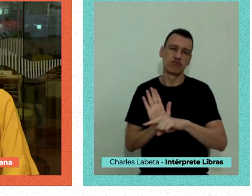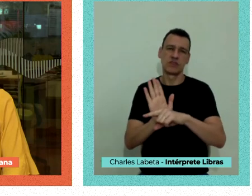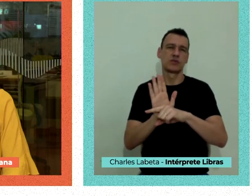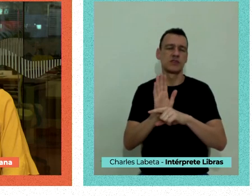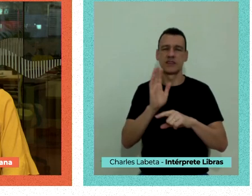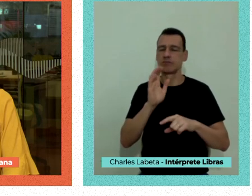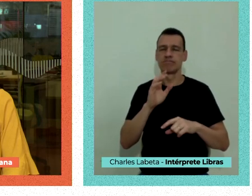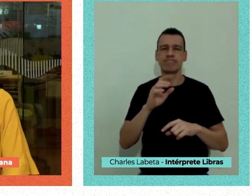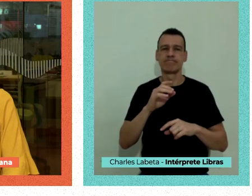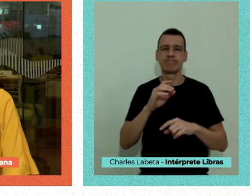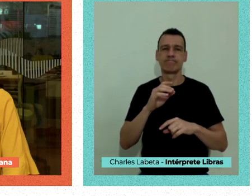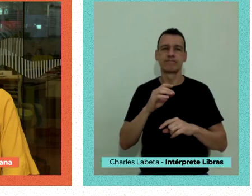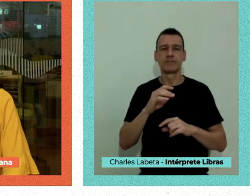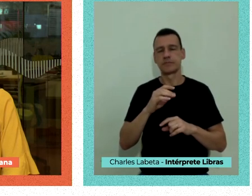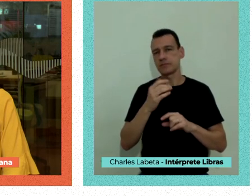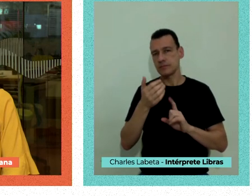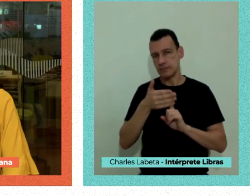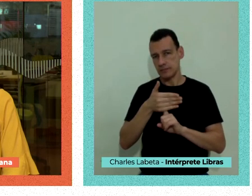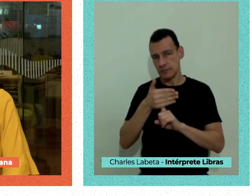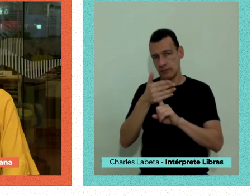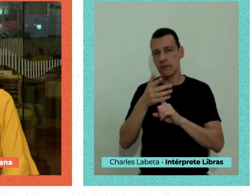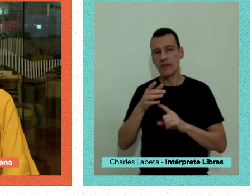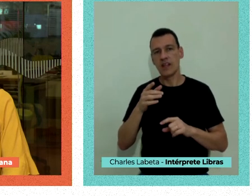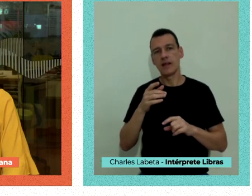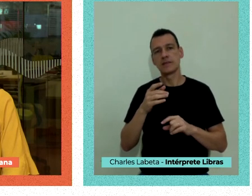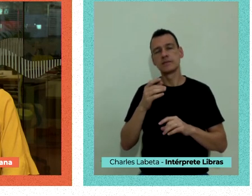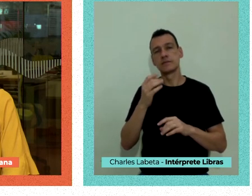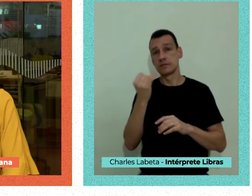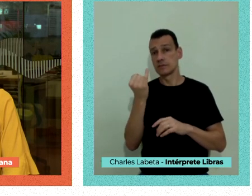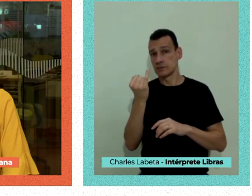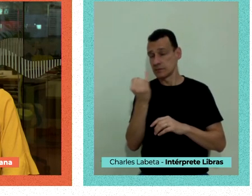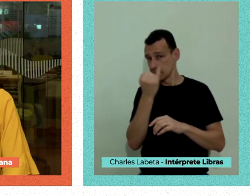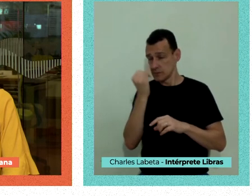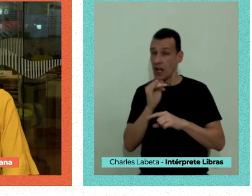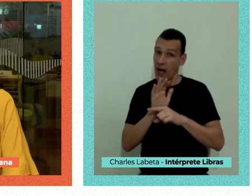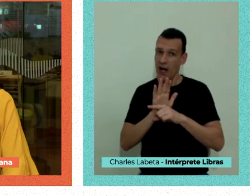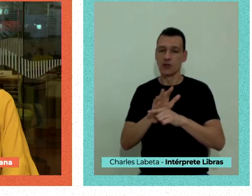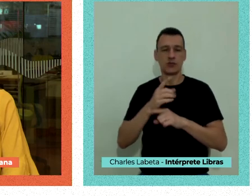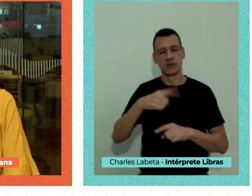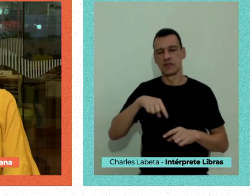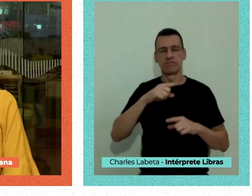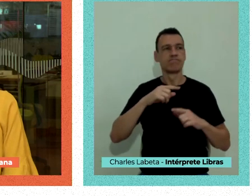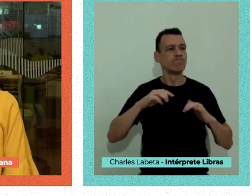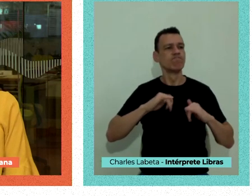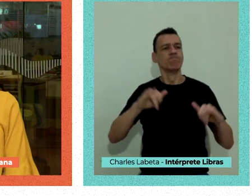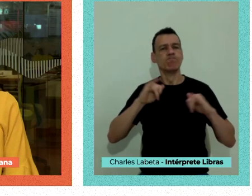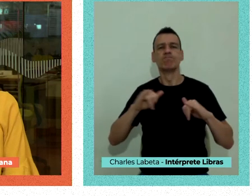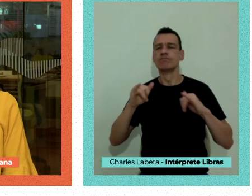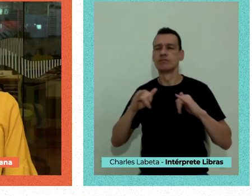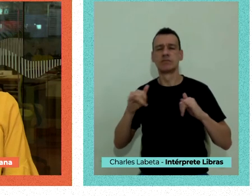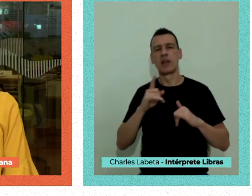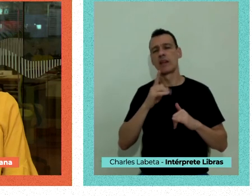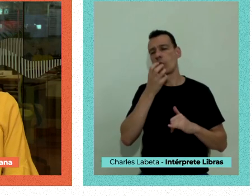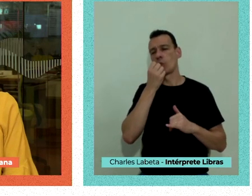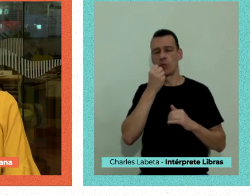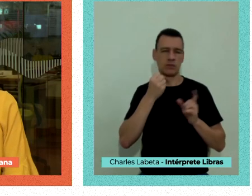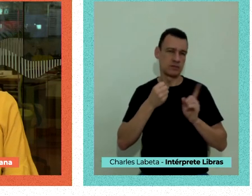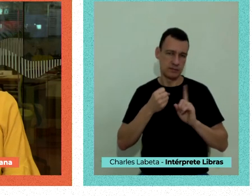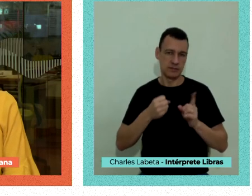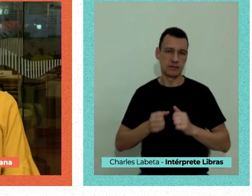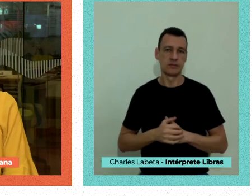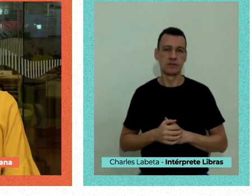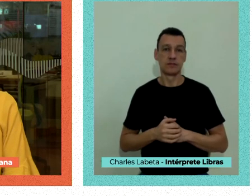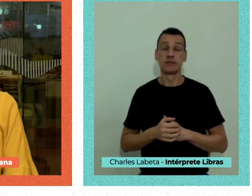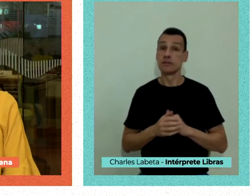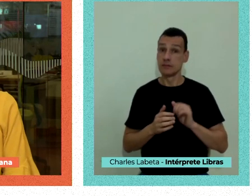importante de disseminar as vozes que muitas vezes foram marginalizadas. Odara, não saia daí, porque